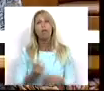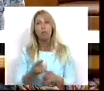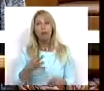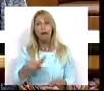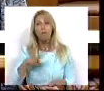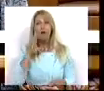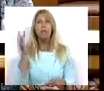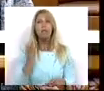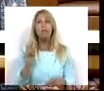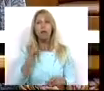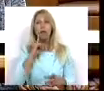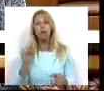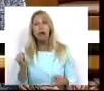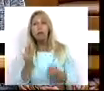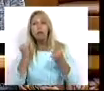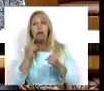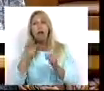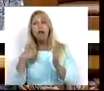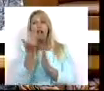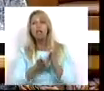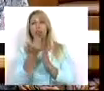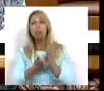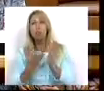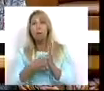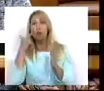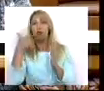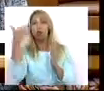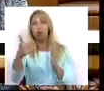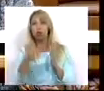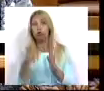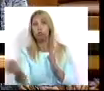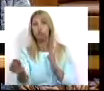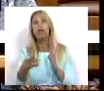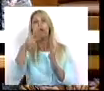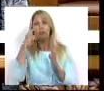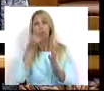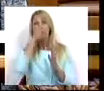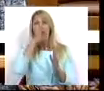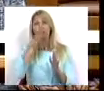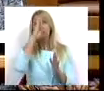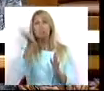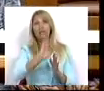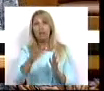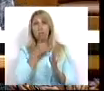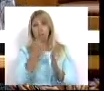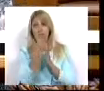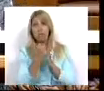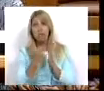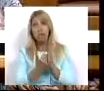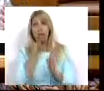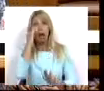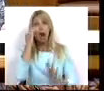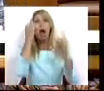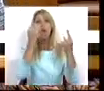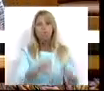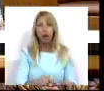salvaguardar, inclusivamente, futuros diplomas que o Governo sabe que contêm medidas muito gravosas que